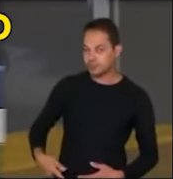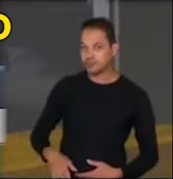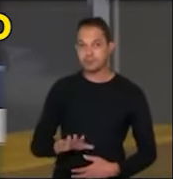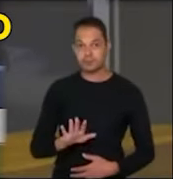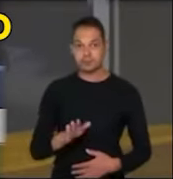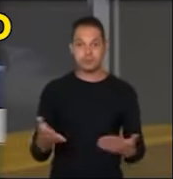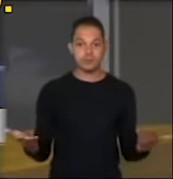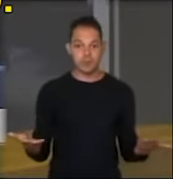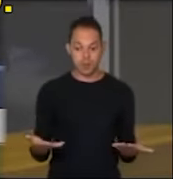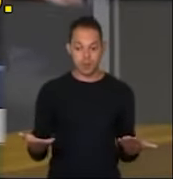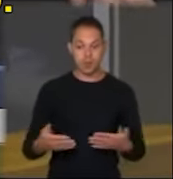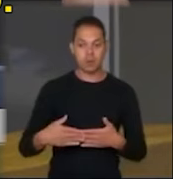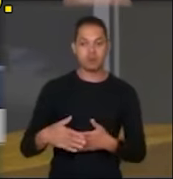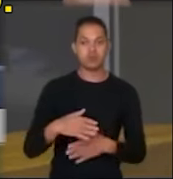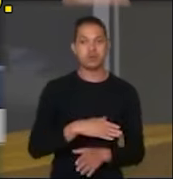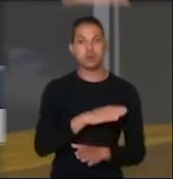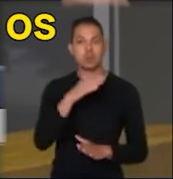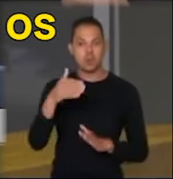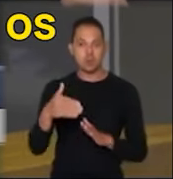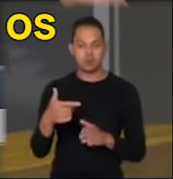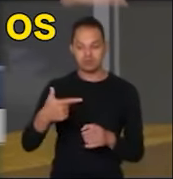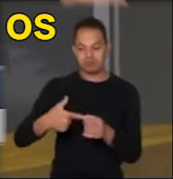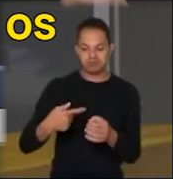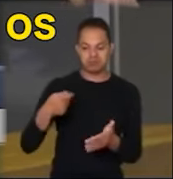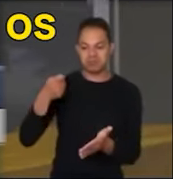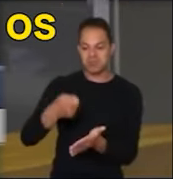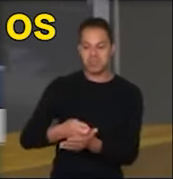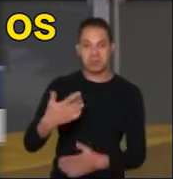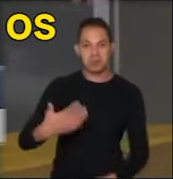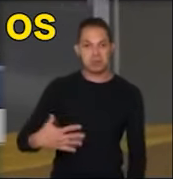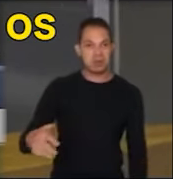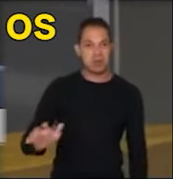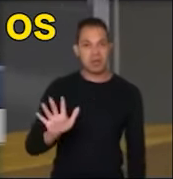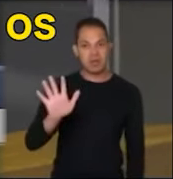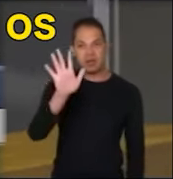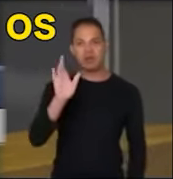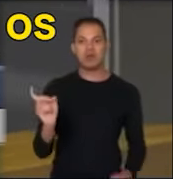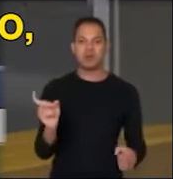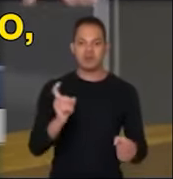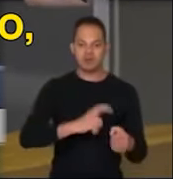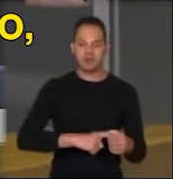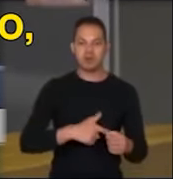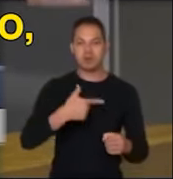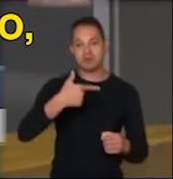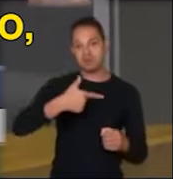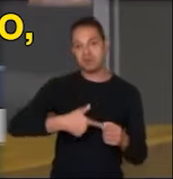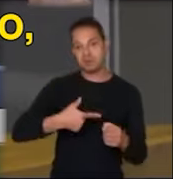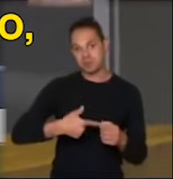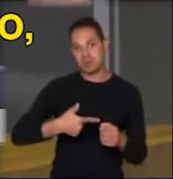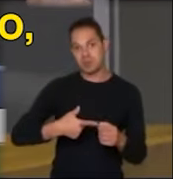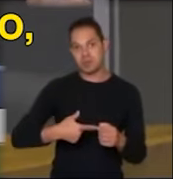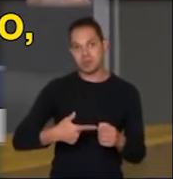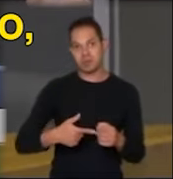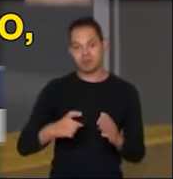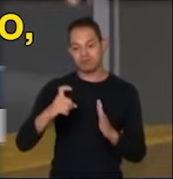está pagando combustível mais caro. A partir de hoje, voltam os impostos federais sobre os combustíveis. Um legado